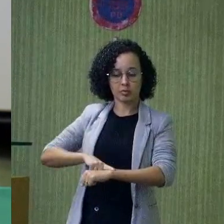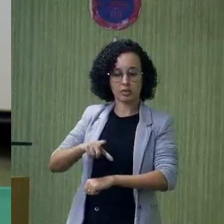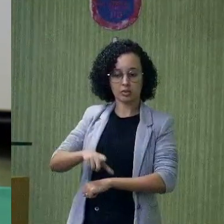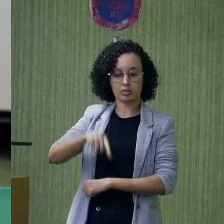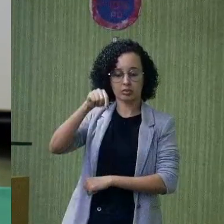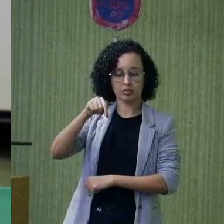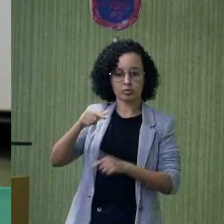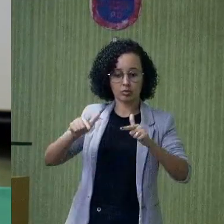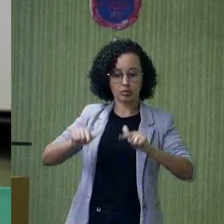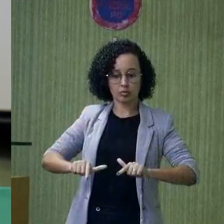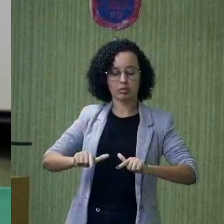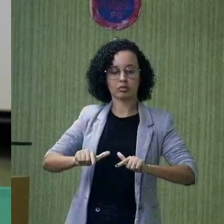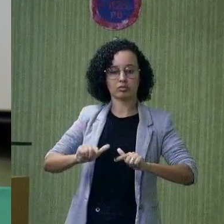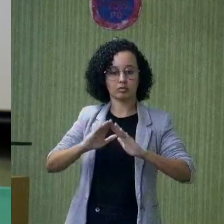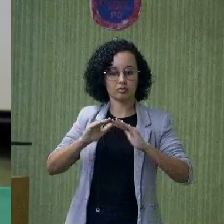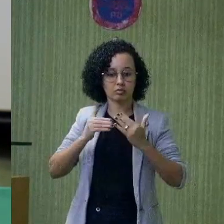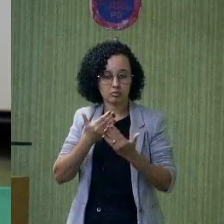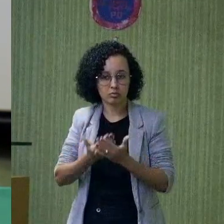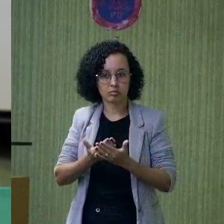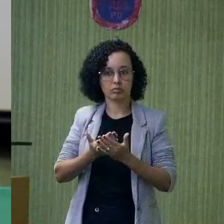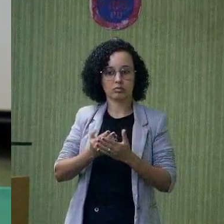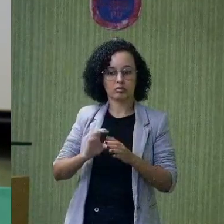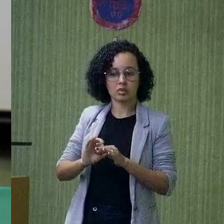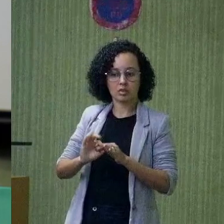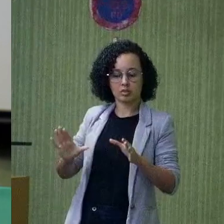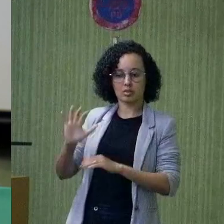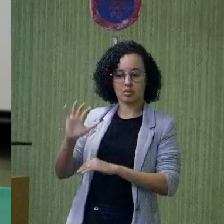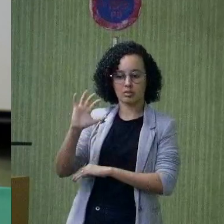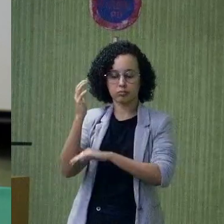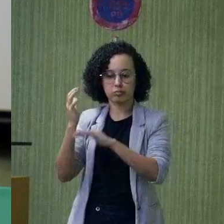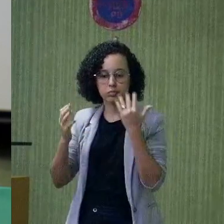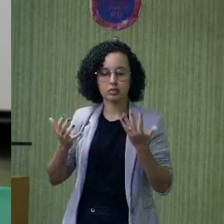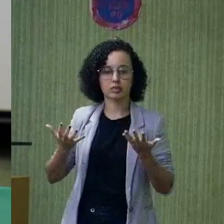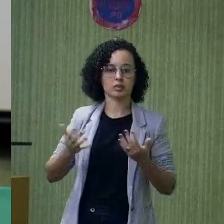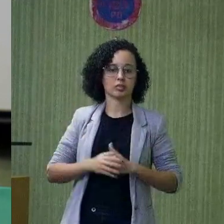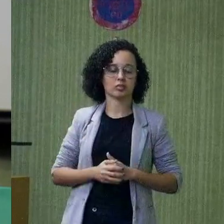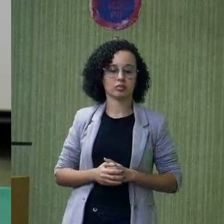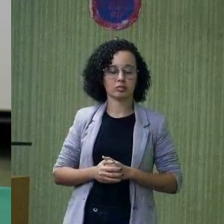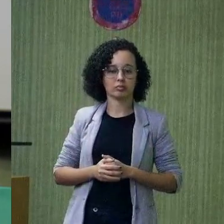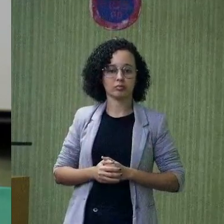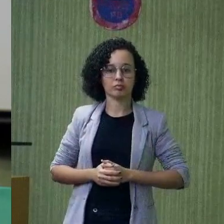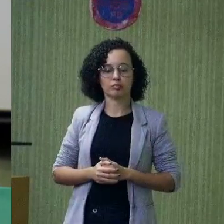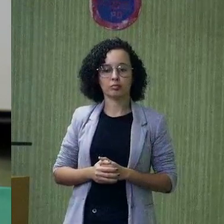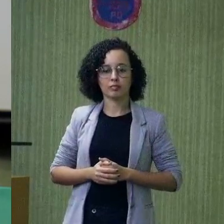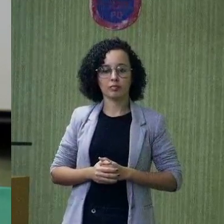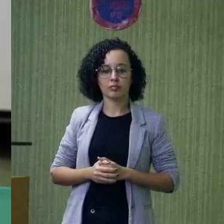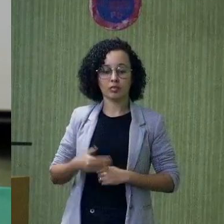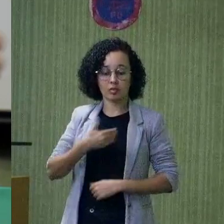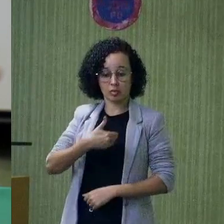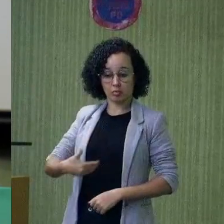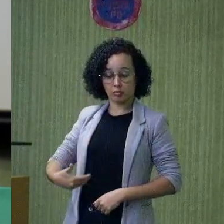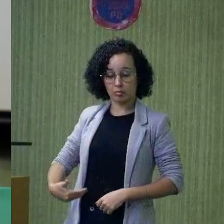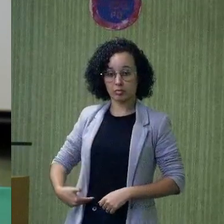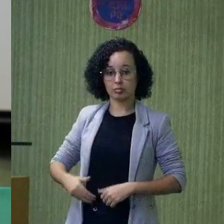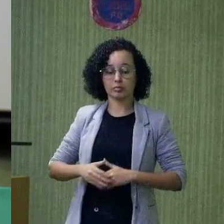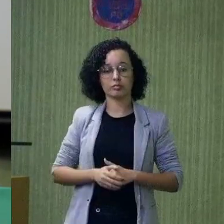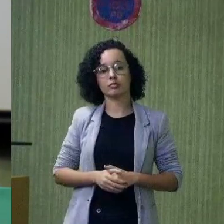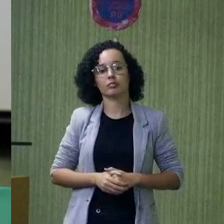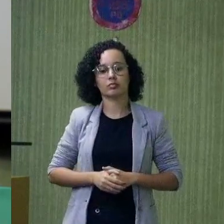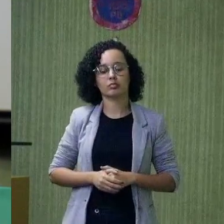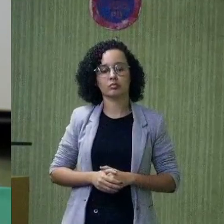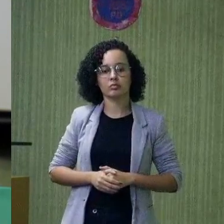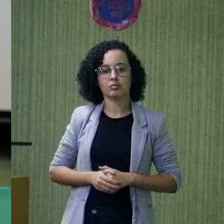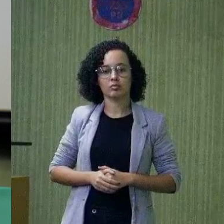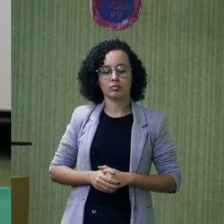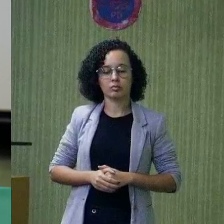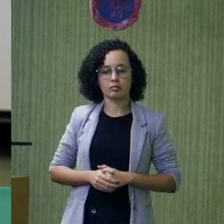do local da escola das licenças ambientais que muitas vezes por ser públicas né Elas não são